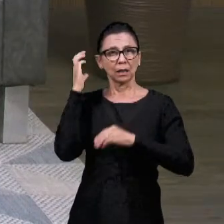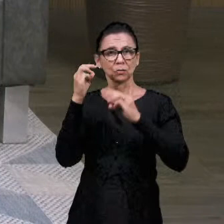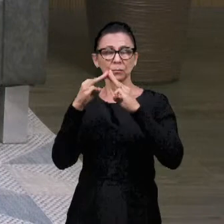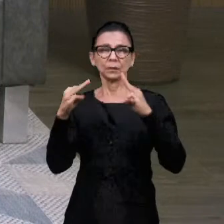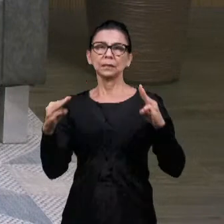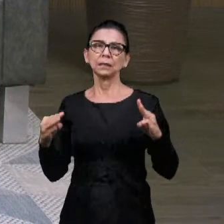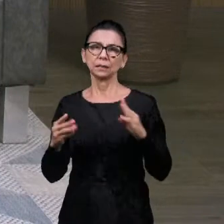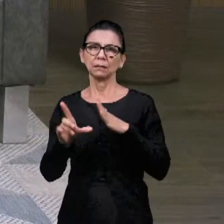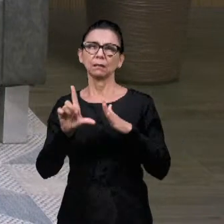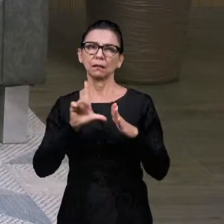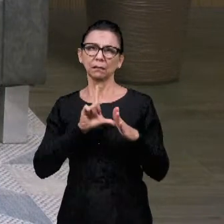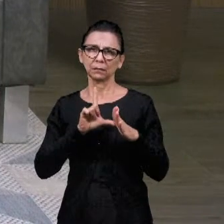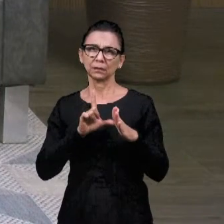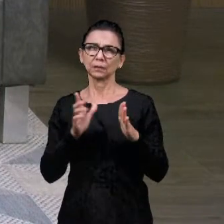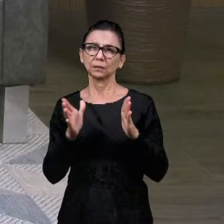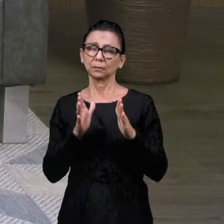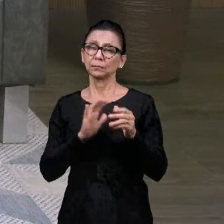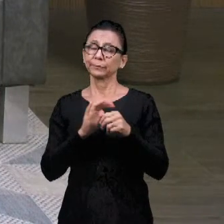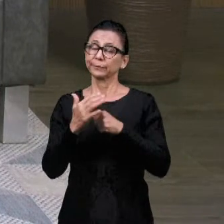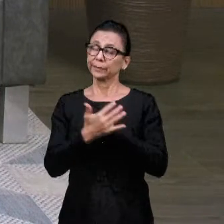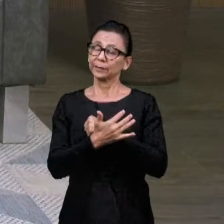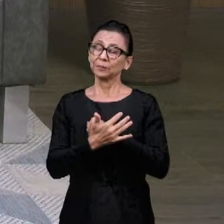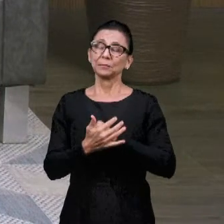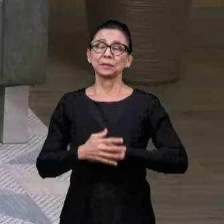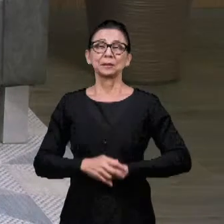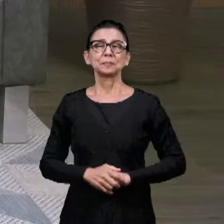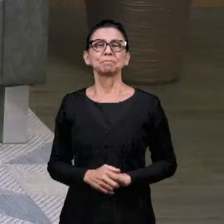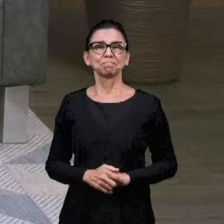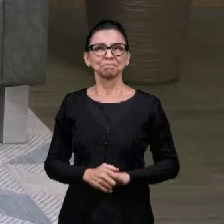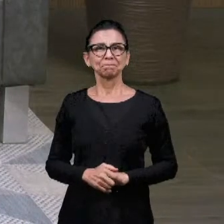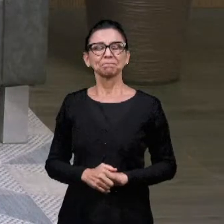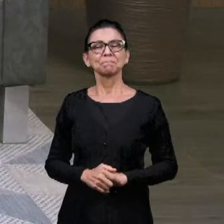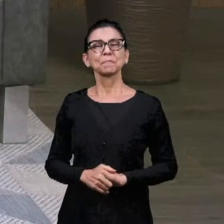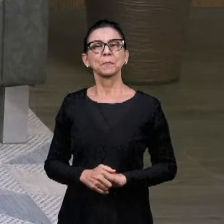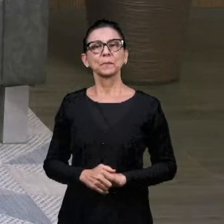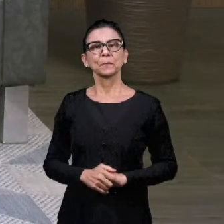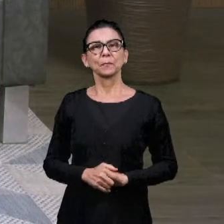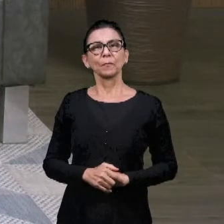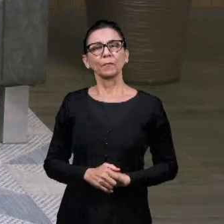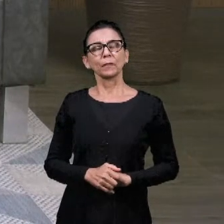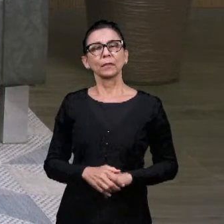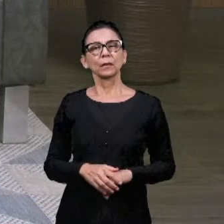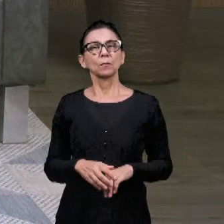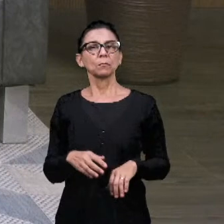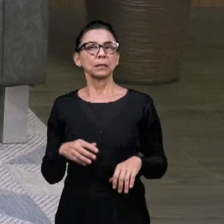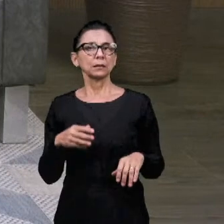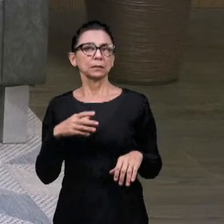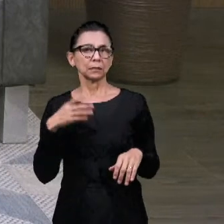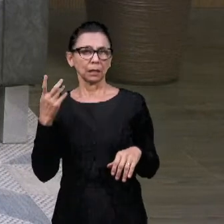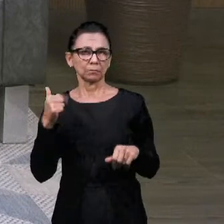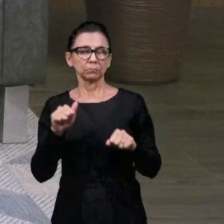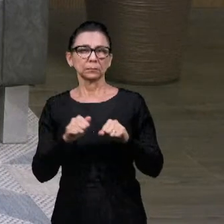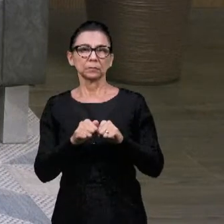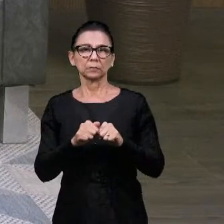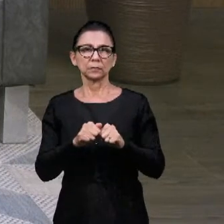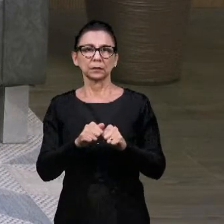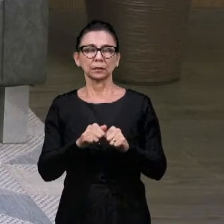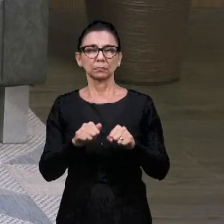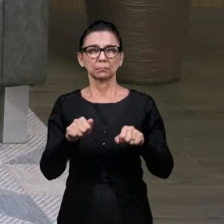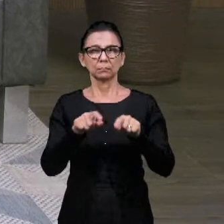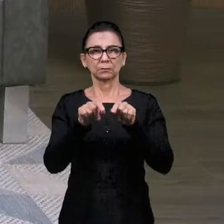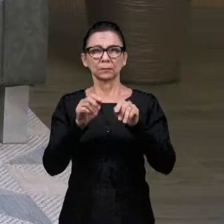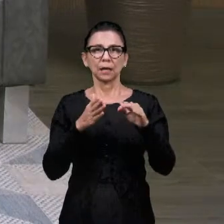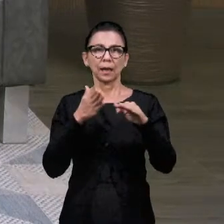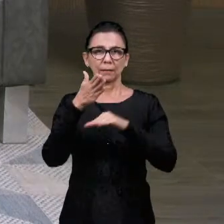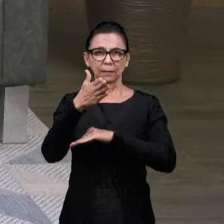que parar por motivos óbvios, né? Sem dúvida. Mas nós temos, inclusive, um livro que fica ali na recepção da rádio, que os irmãos que